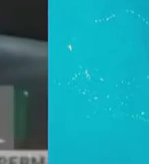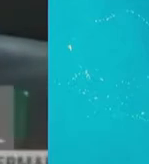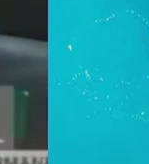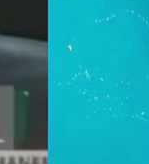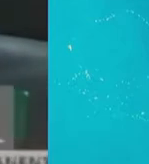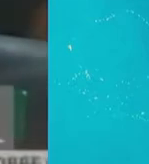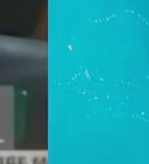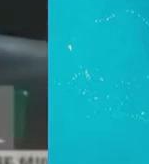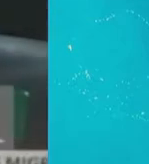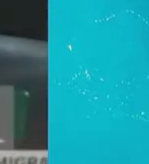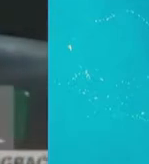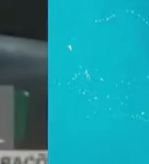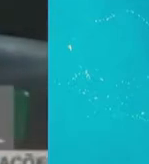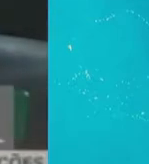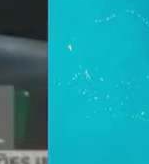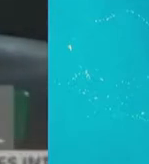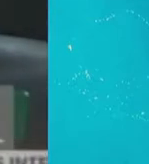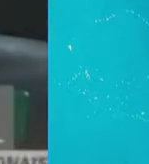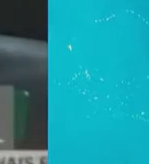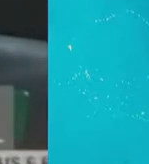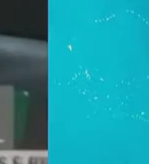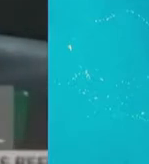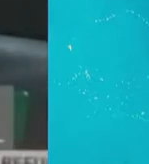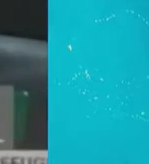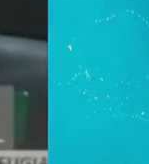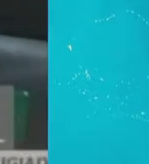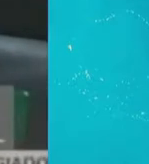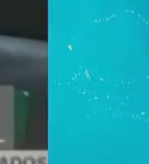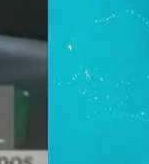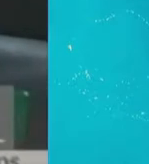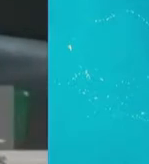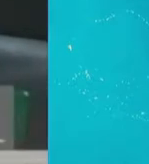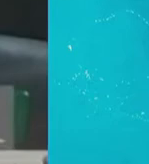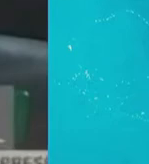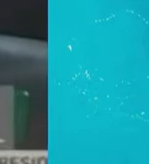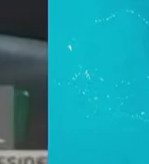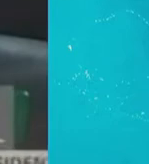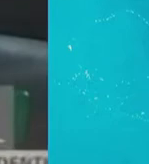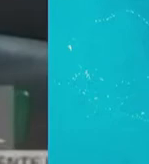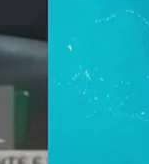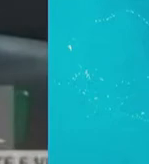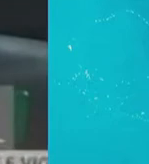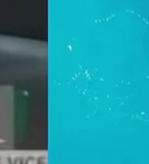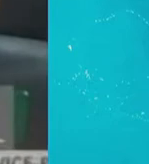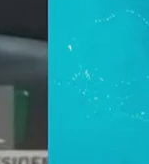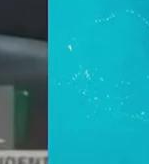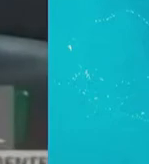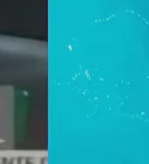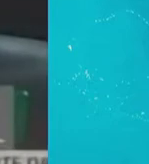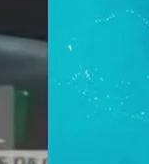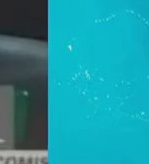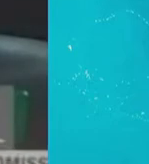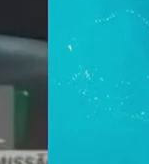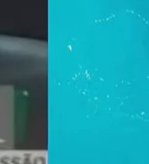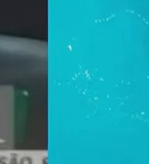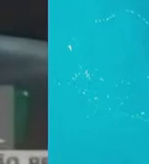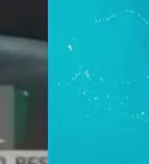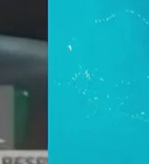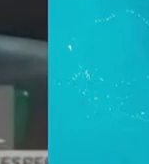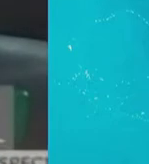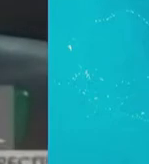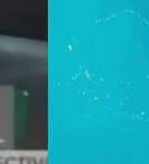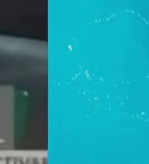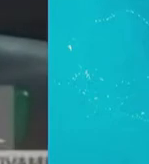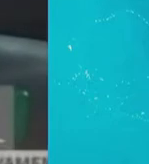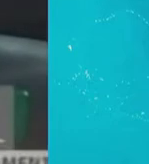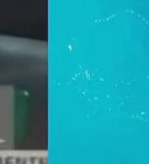o COAF, o Banco Central, a Receita Federal, que muitas vezes cobra